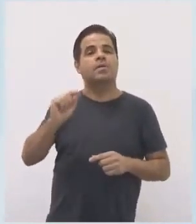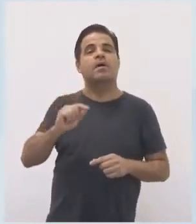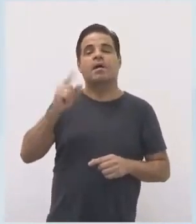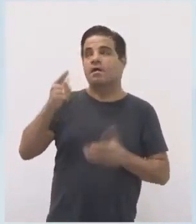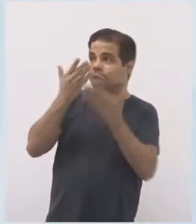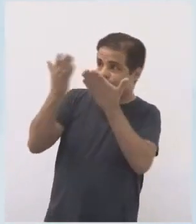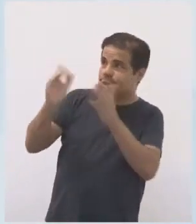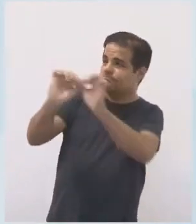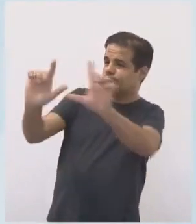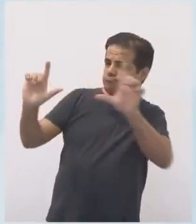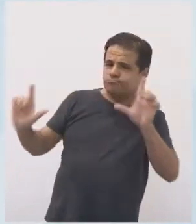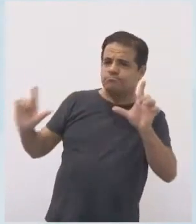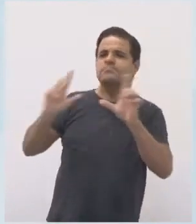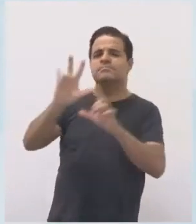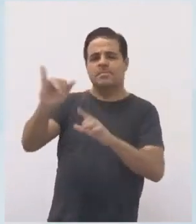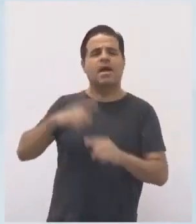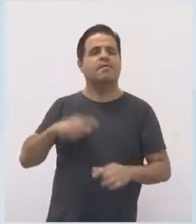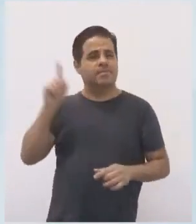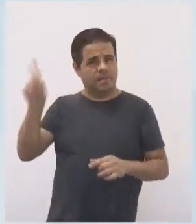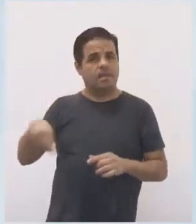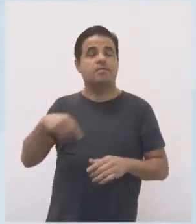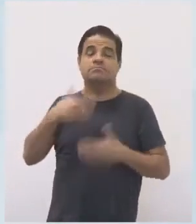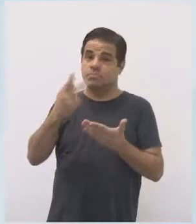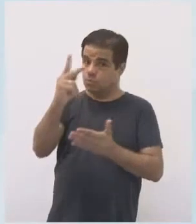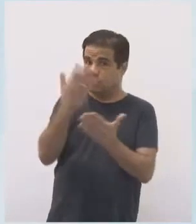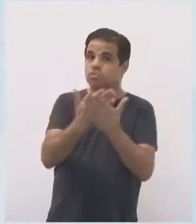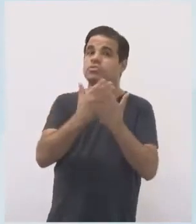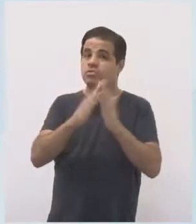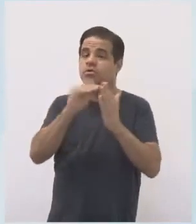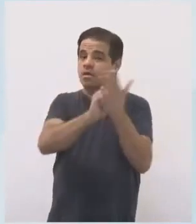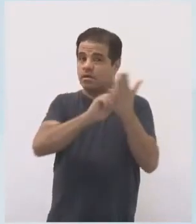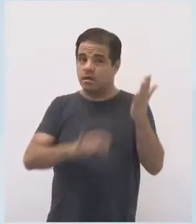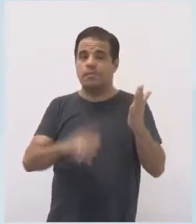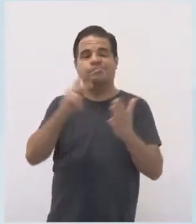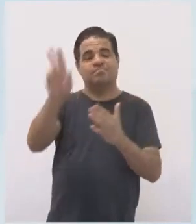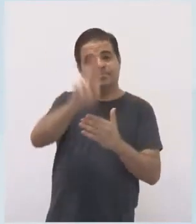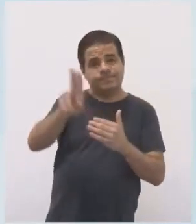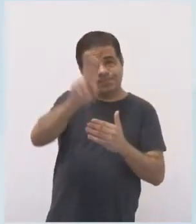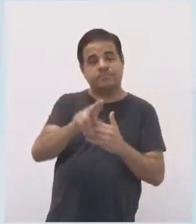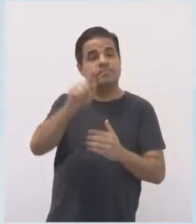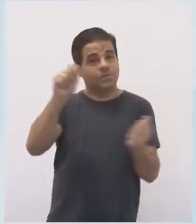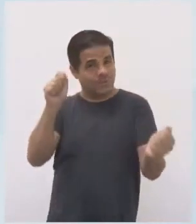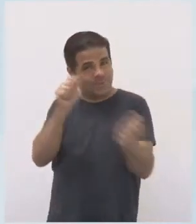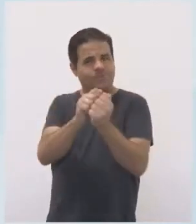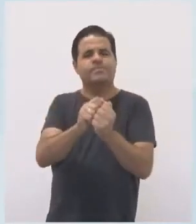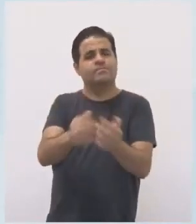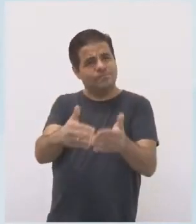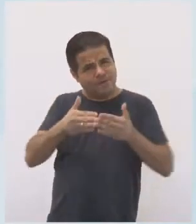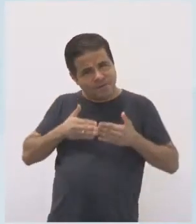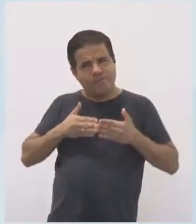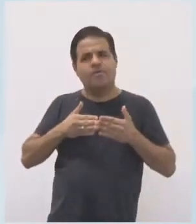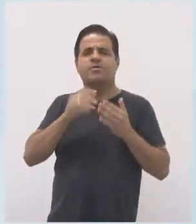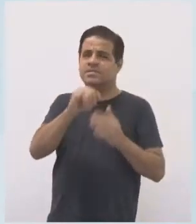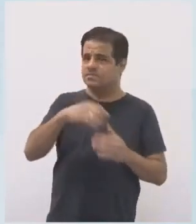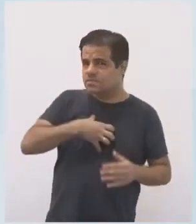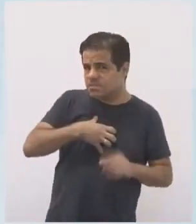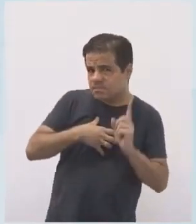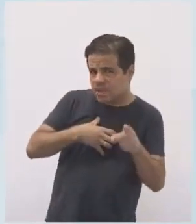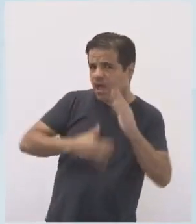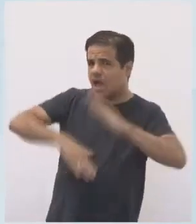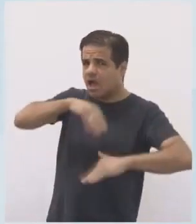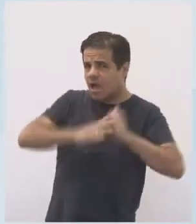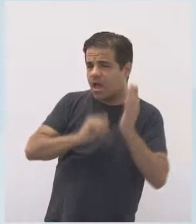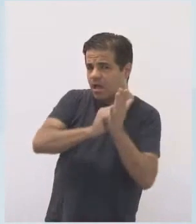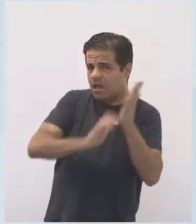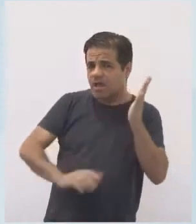esse painelzão que vai ter lá, quem sabe, a sua escola, a sua atividade, seus aluninhos e você no meio. Então, por favor, se vocês realizarem essas